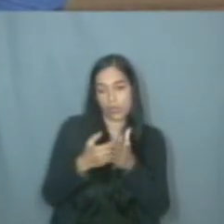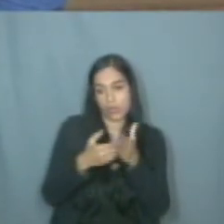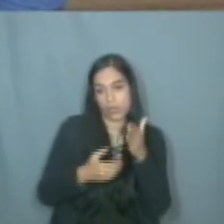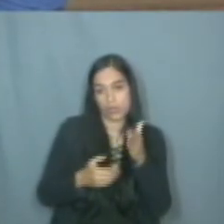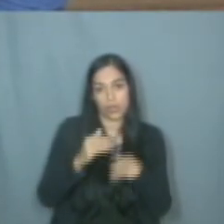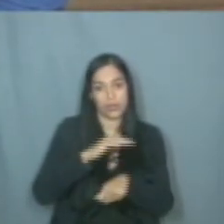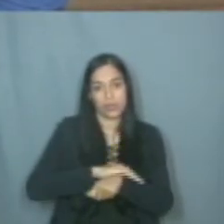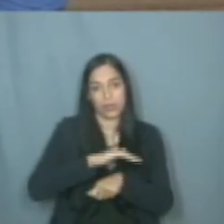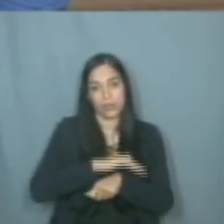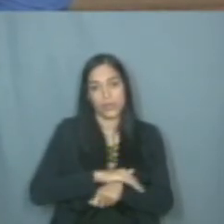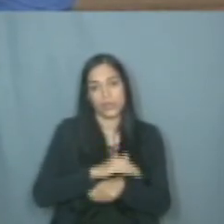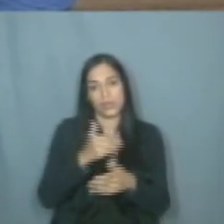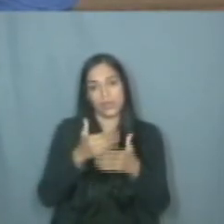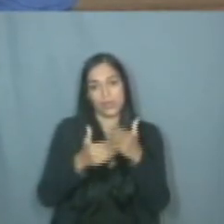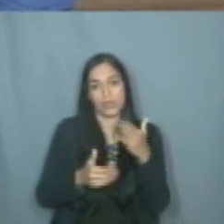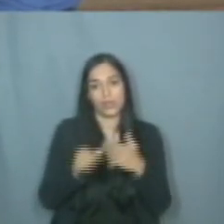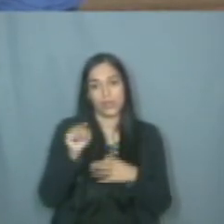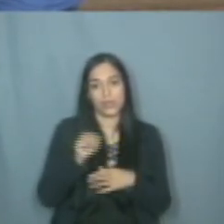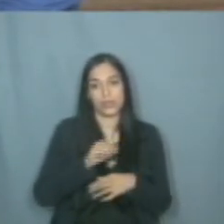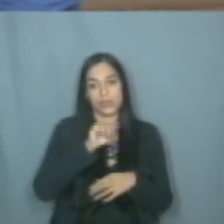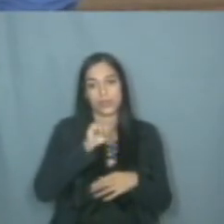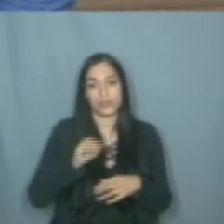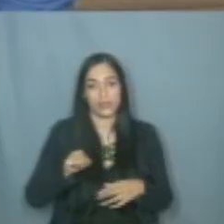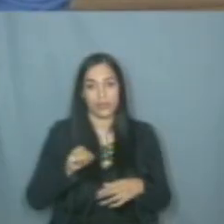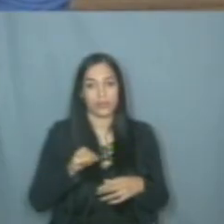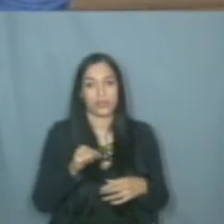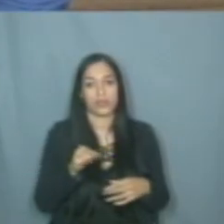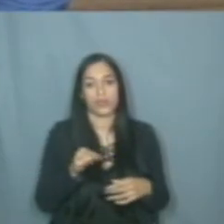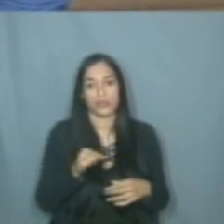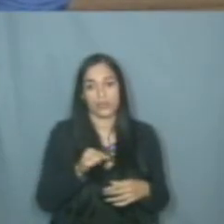que tiveram seus contratos rescindidos